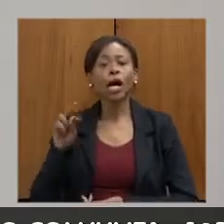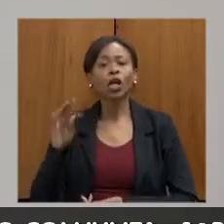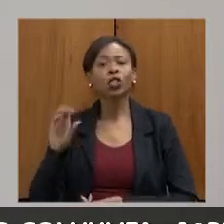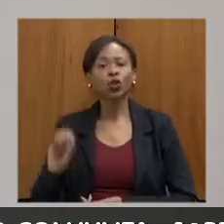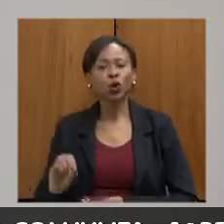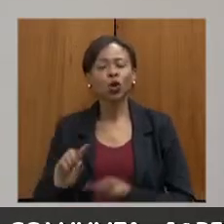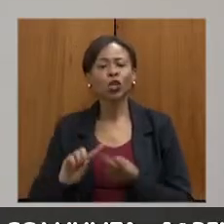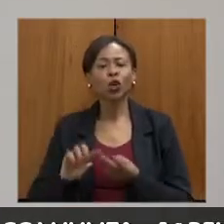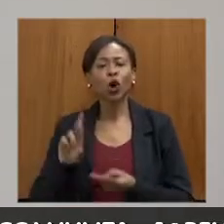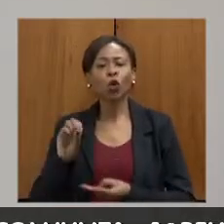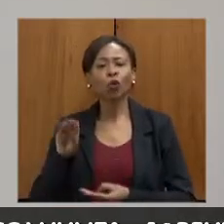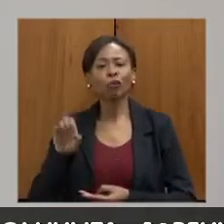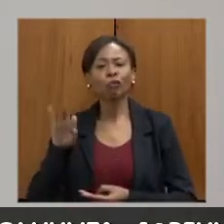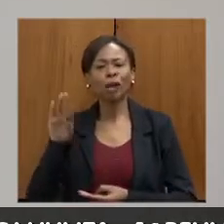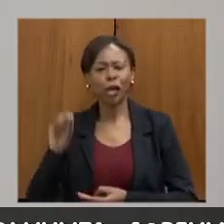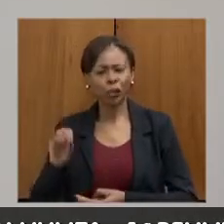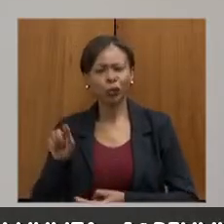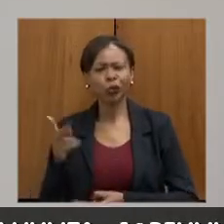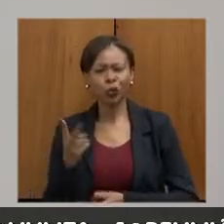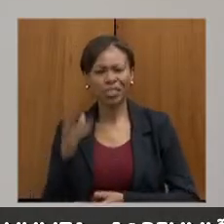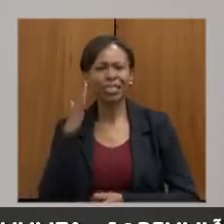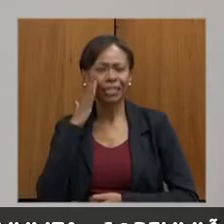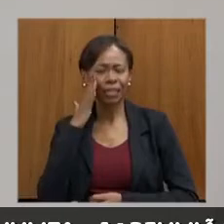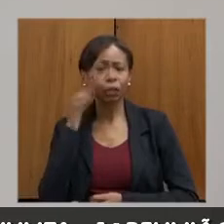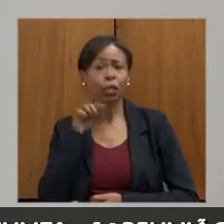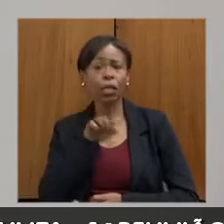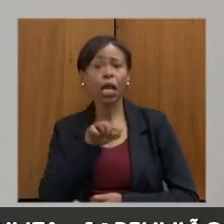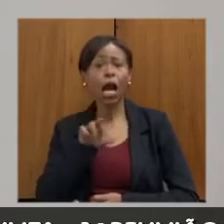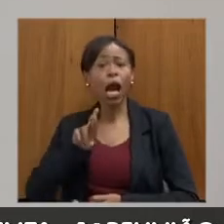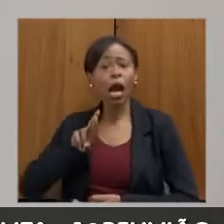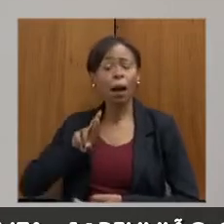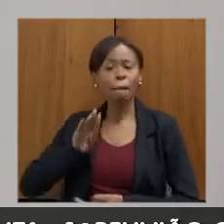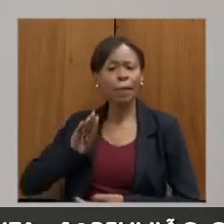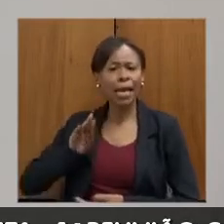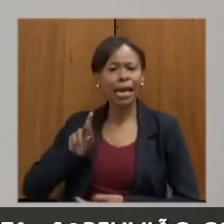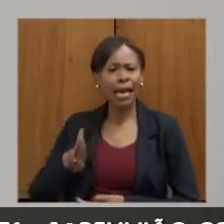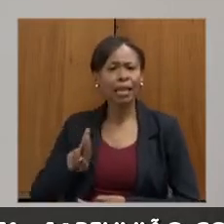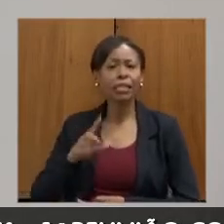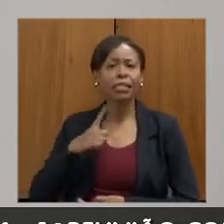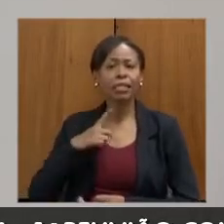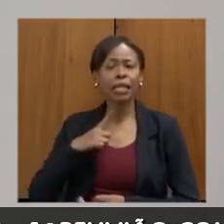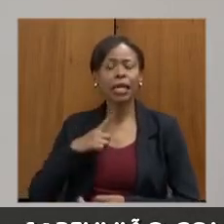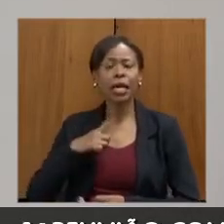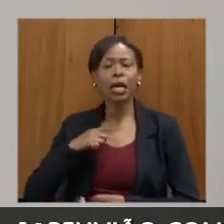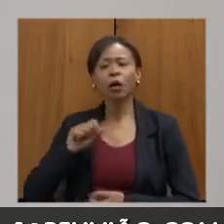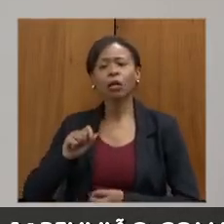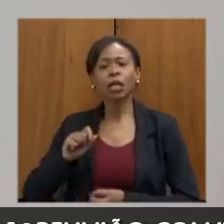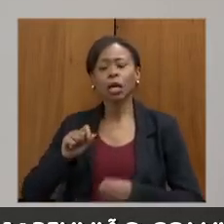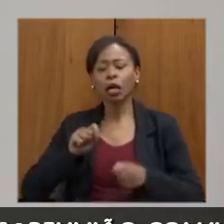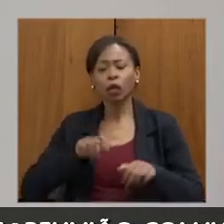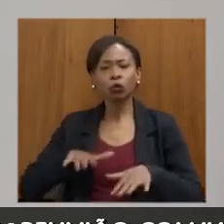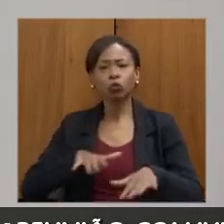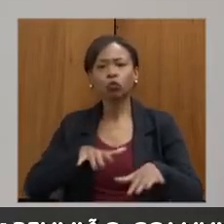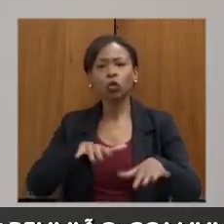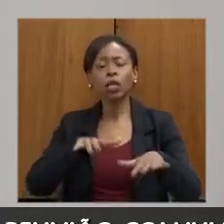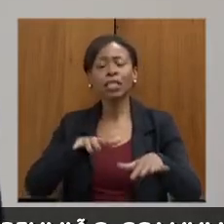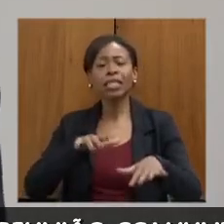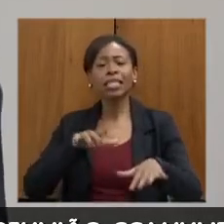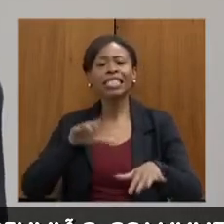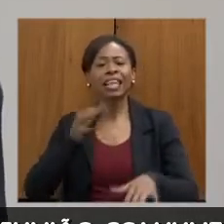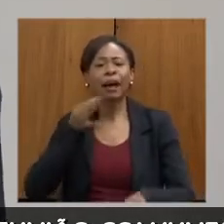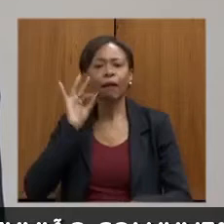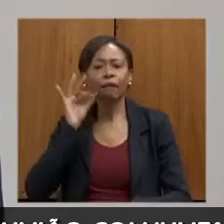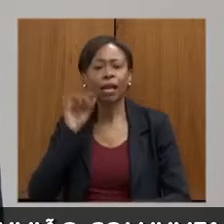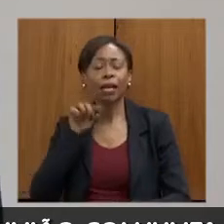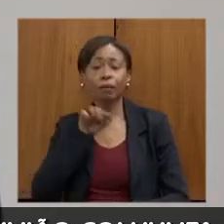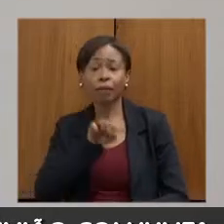disso nós temos hoje para o Rodovia um escoamento de 30 mil contando de café do Porto Seco de Varginha com